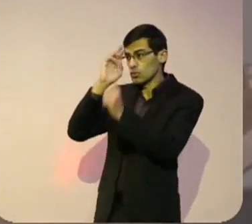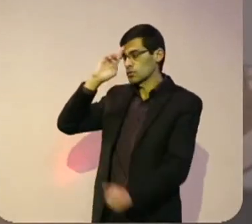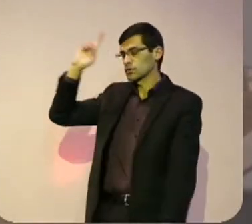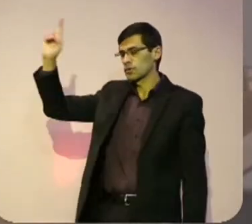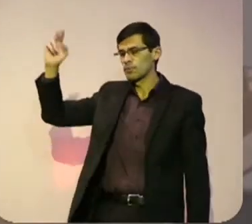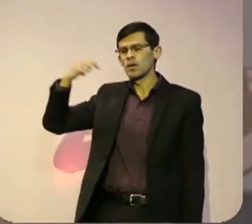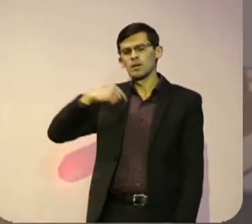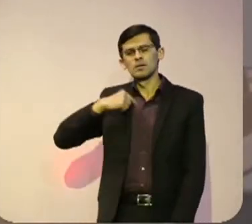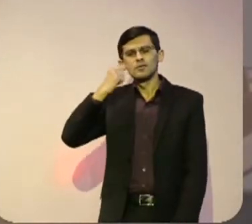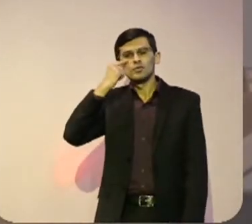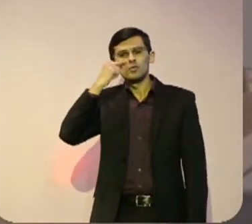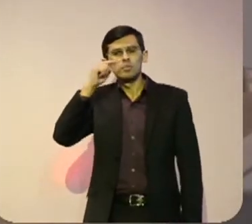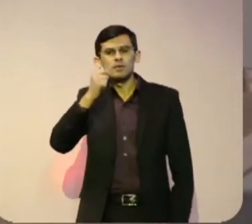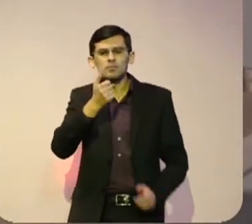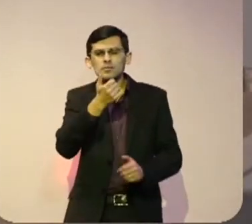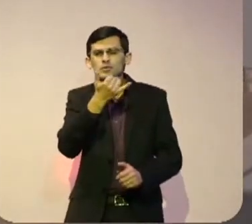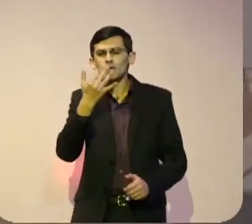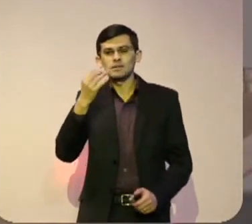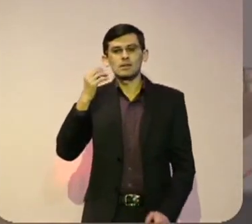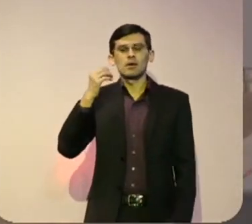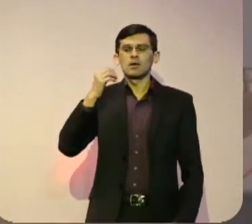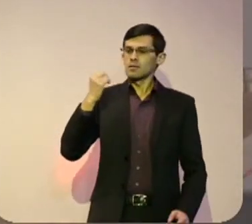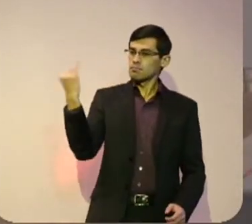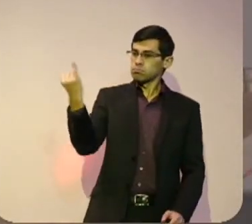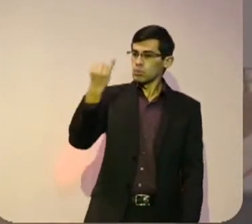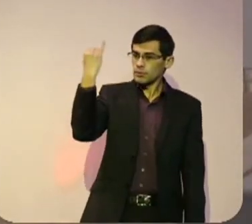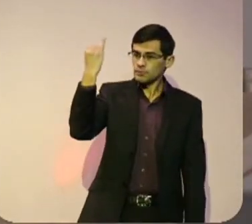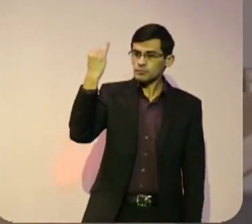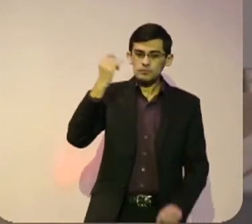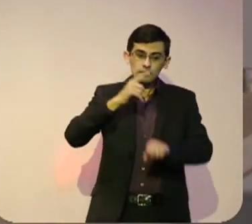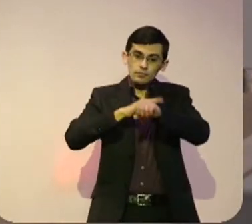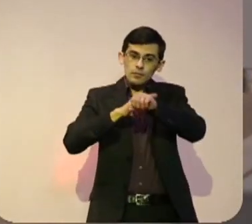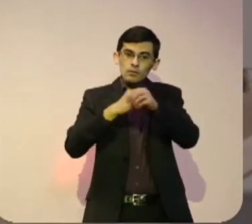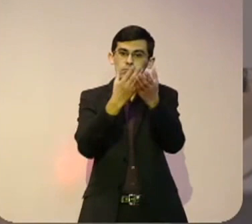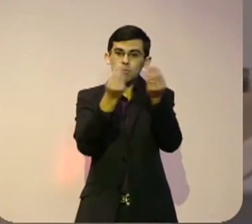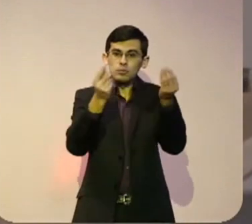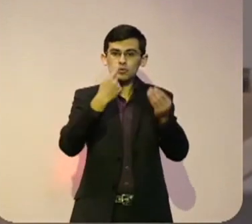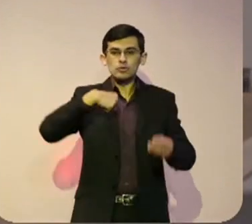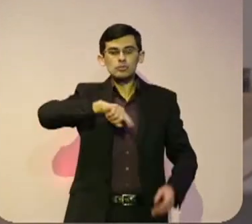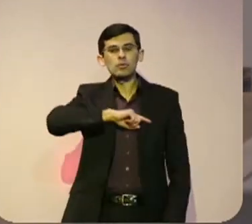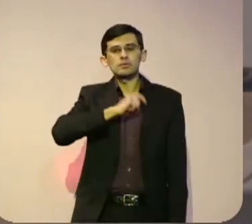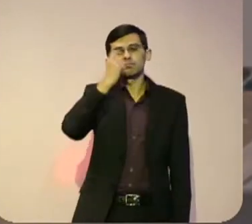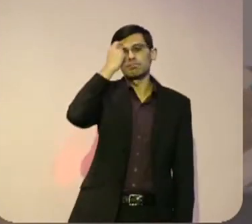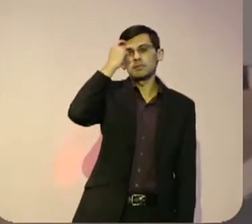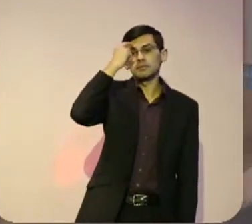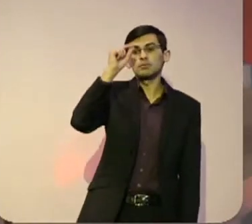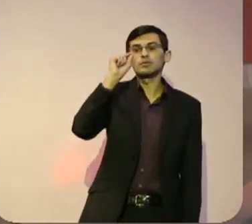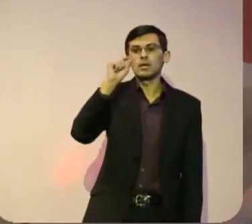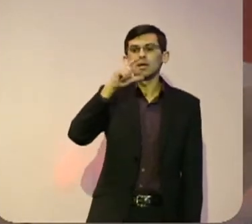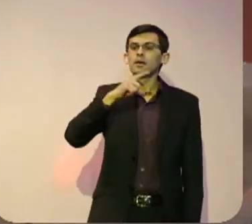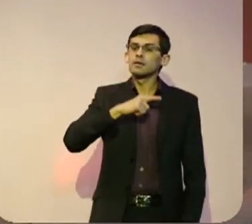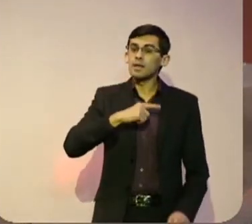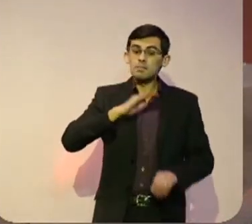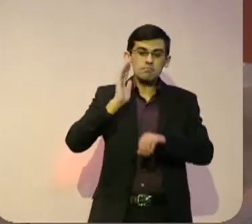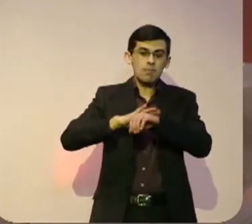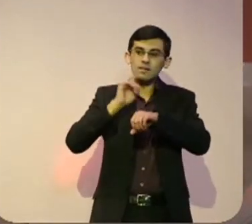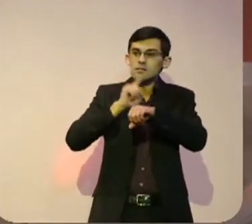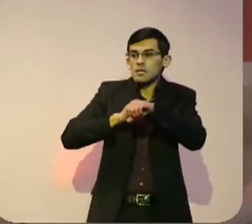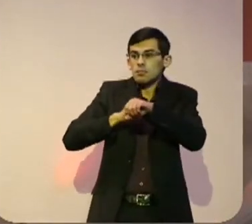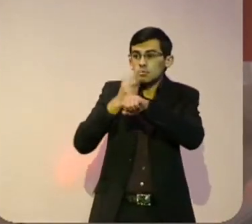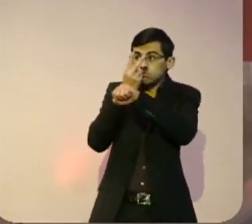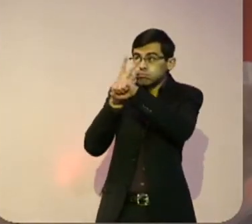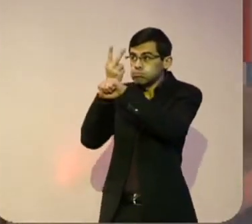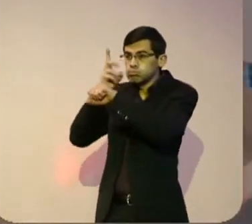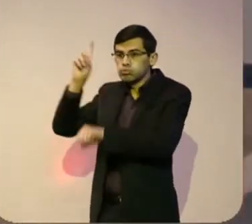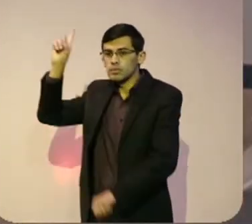uma coisa interessante. Nesse período, muitos de nós imaginamos que a gente ia poder ter muito mais tempo para buscar